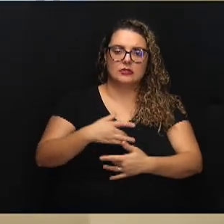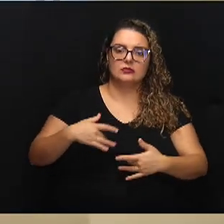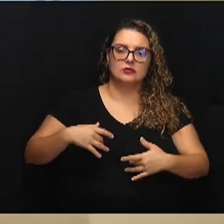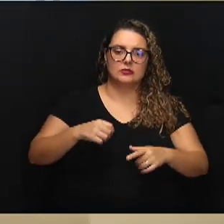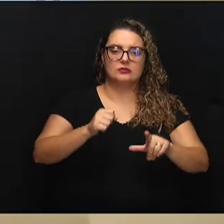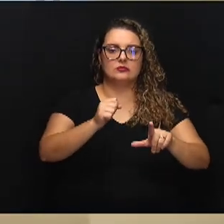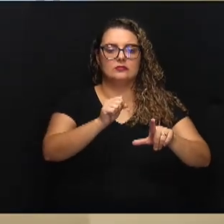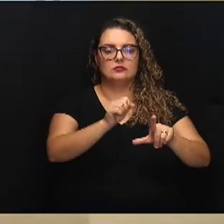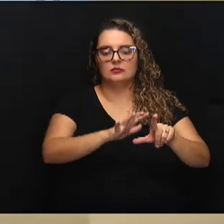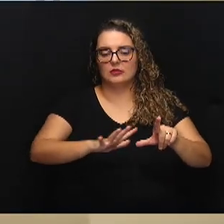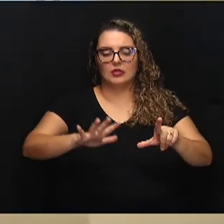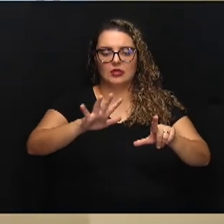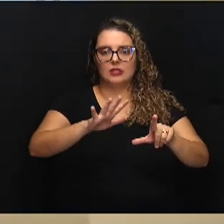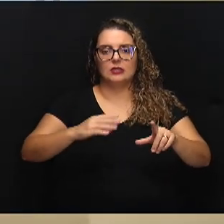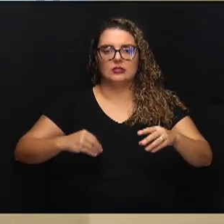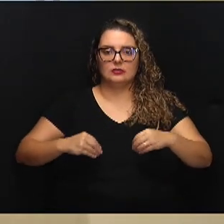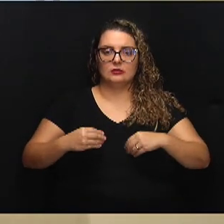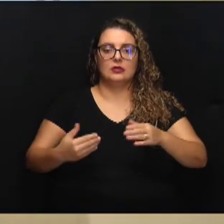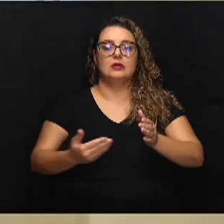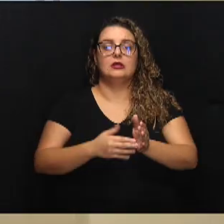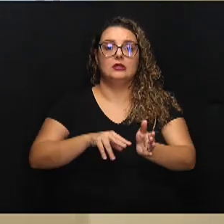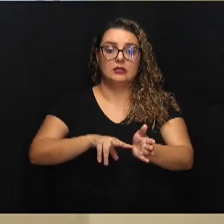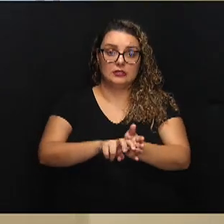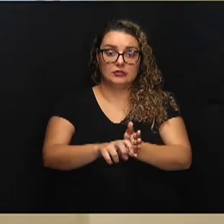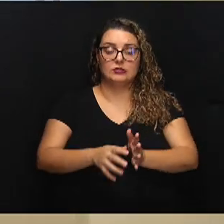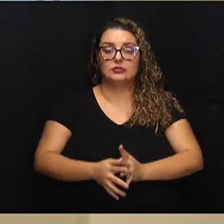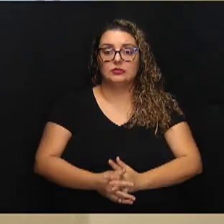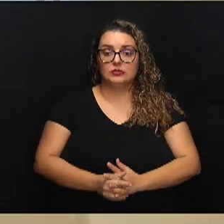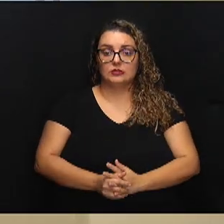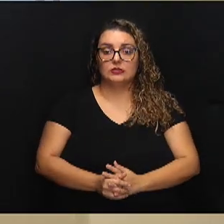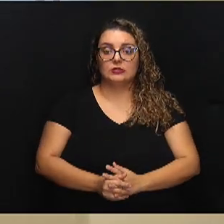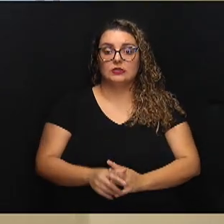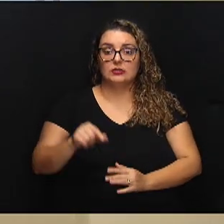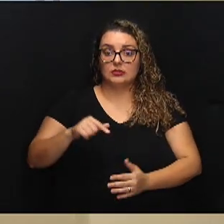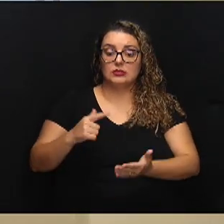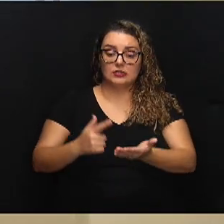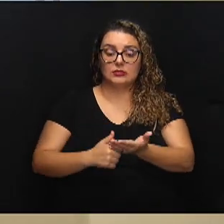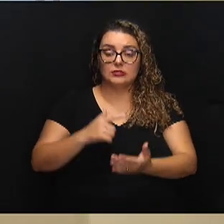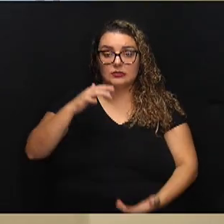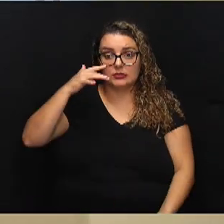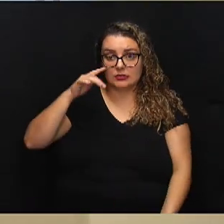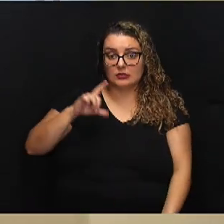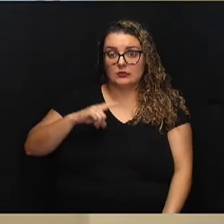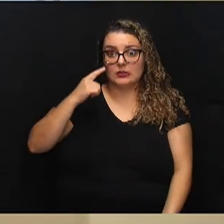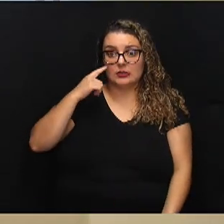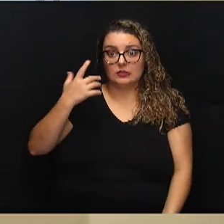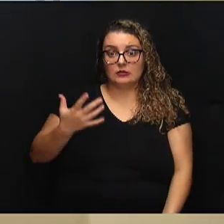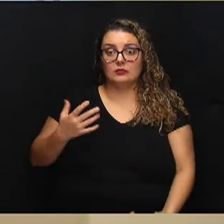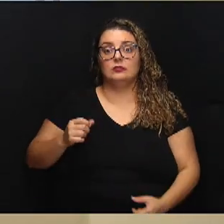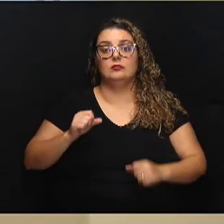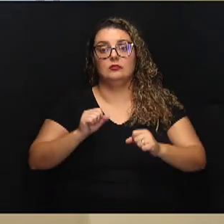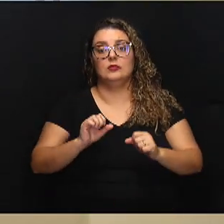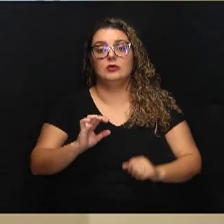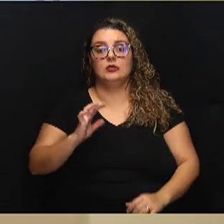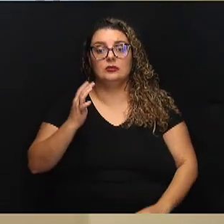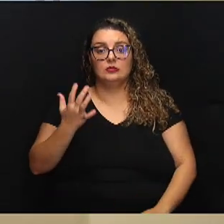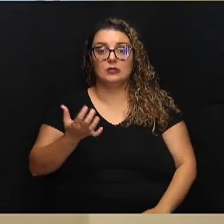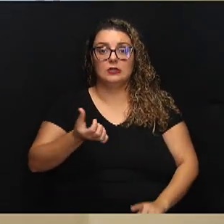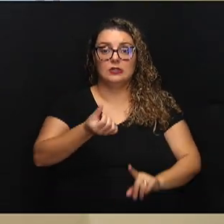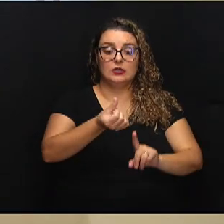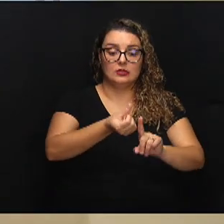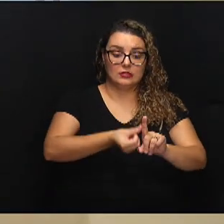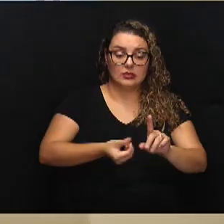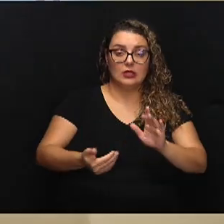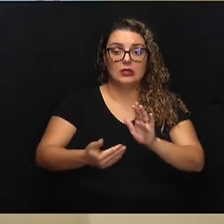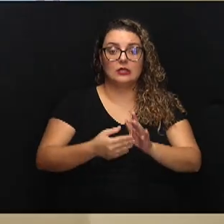até que ela seja diagnosticada. Isso na literatura, Ana, para você ter uma ideia, pode chegar até 6 meses, até mesmo